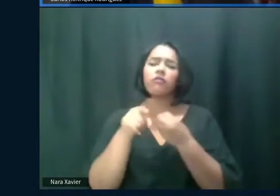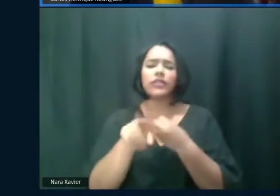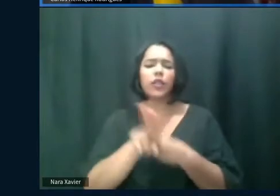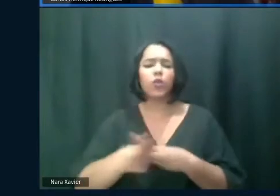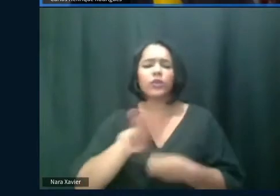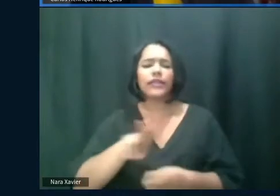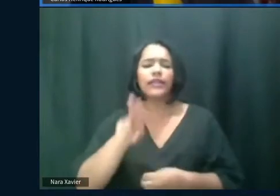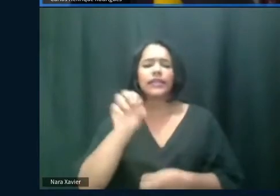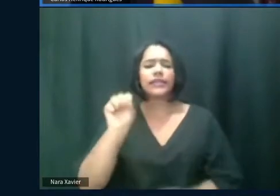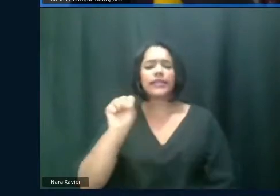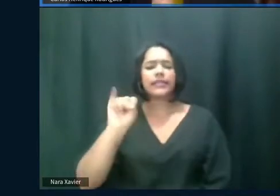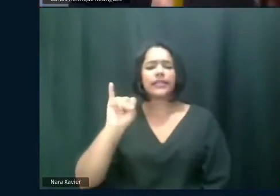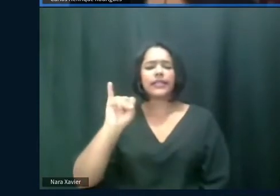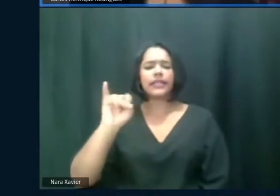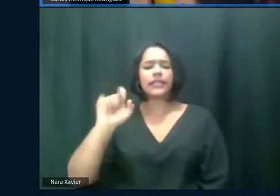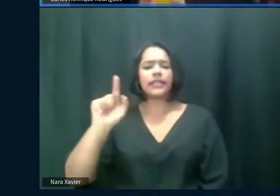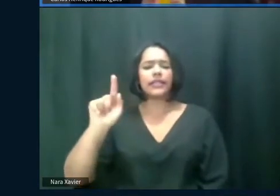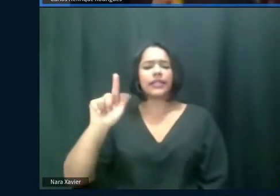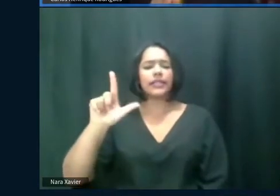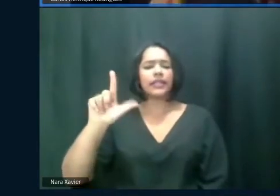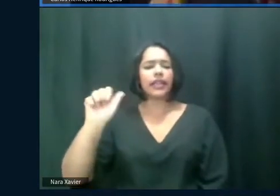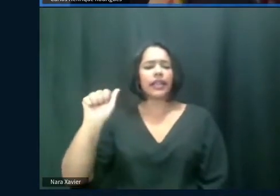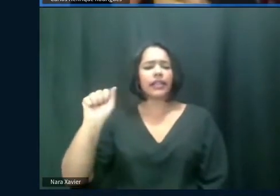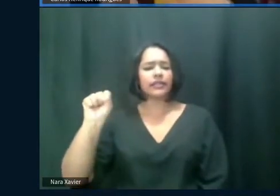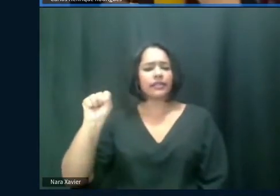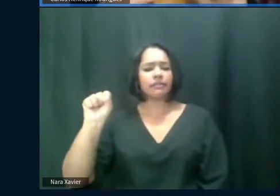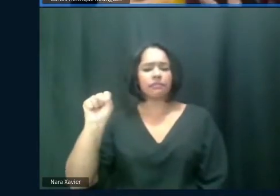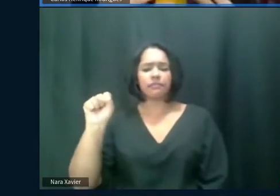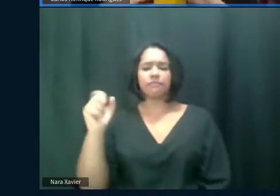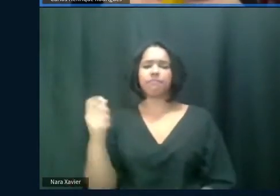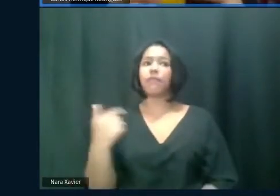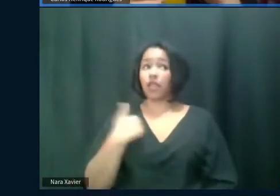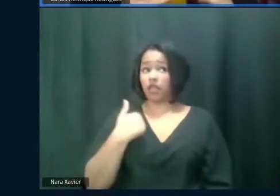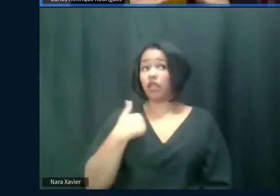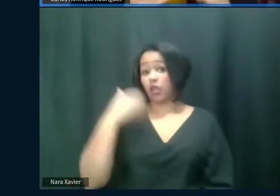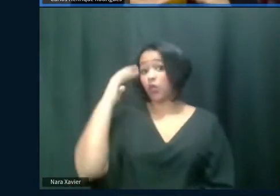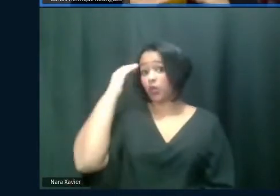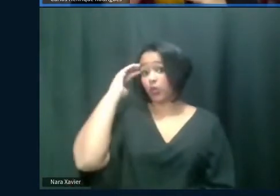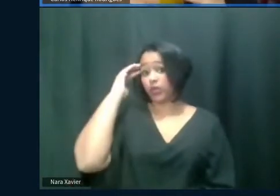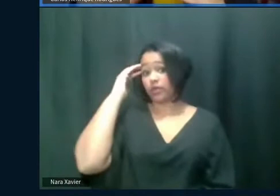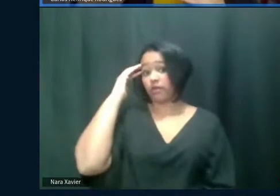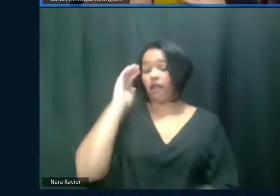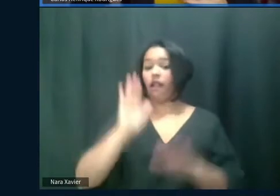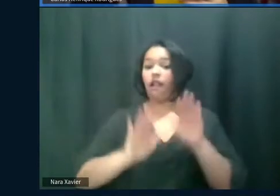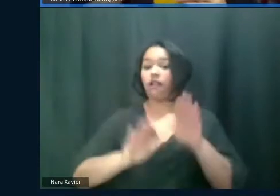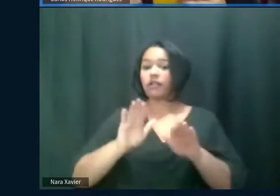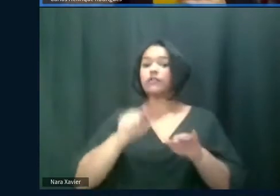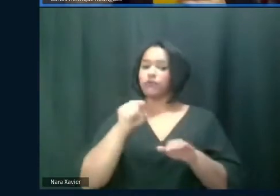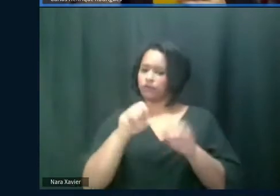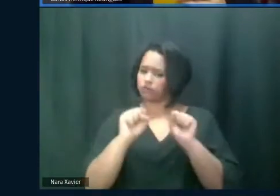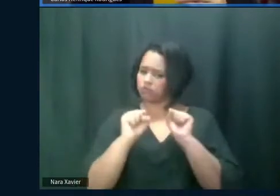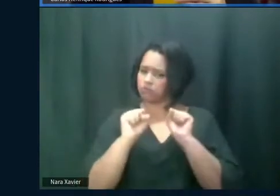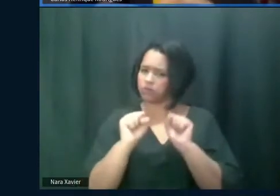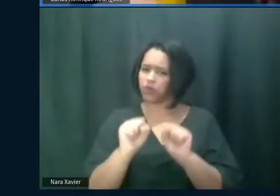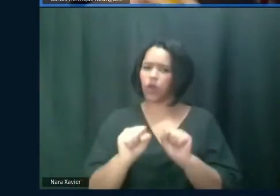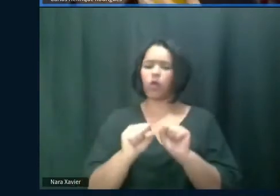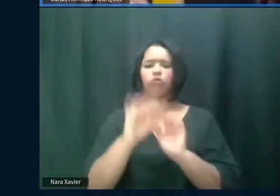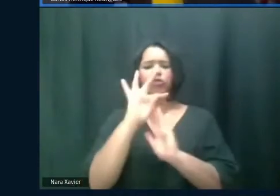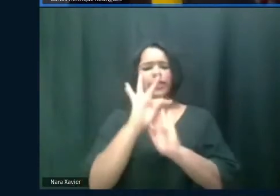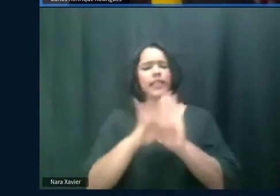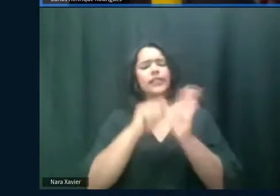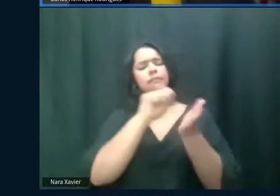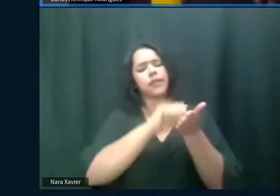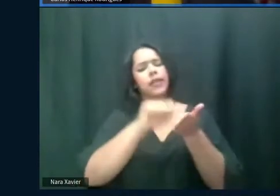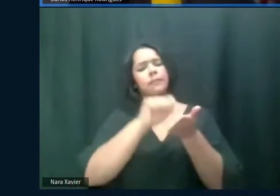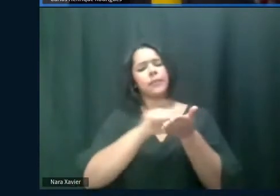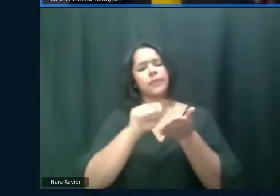texto, né? Por quê? Eu até entendo que algumas vezes você pode, durante o texto,